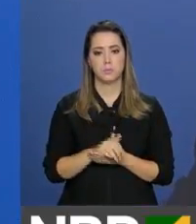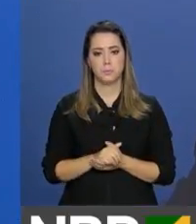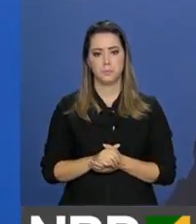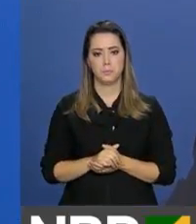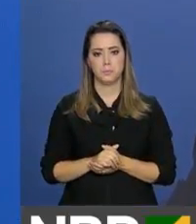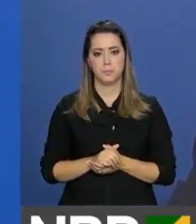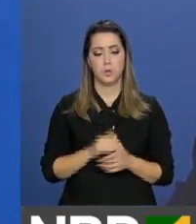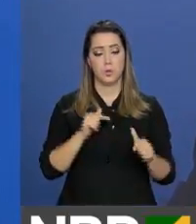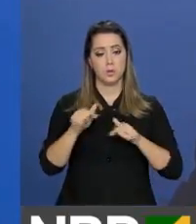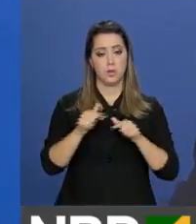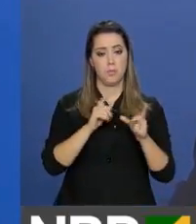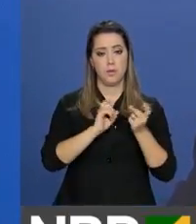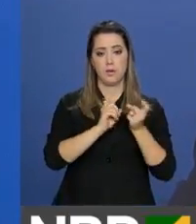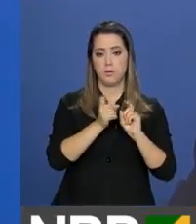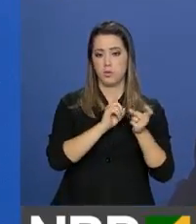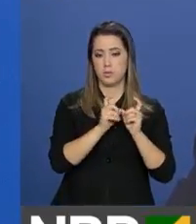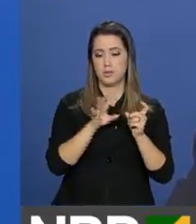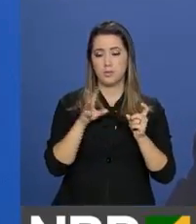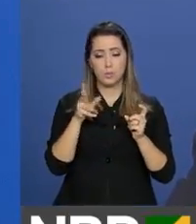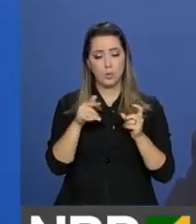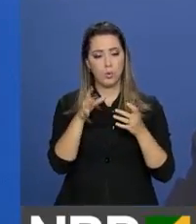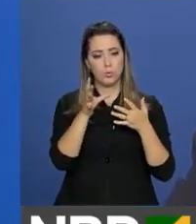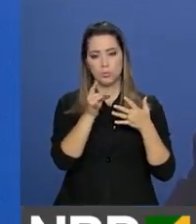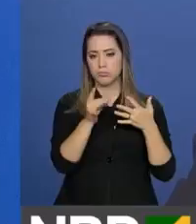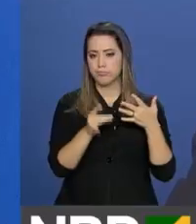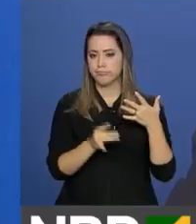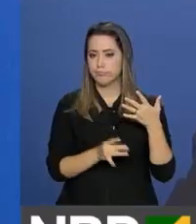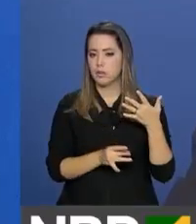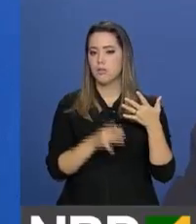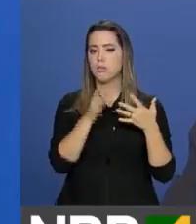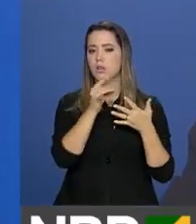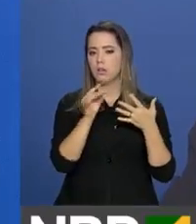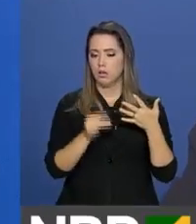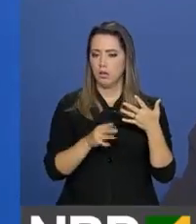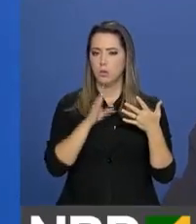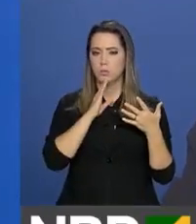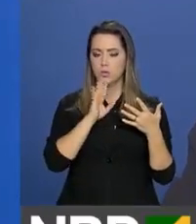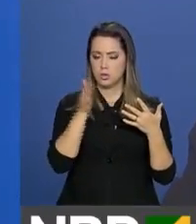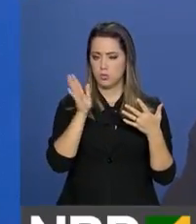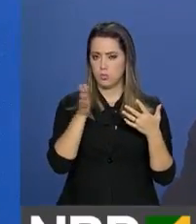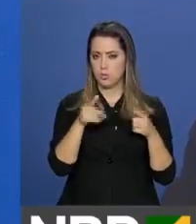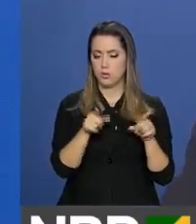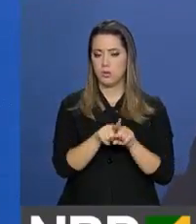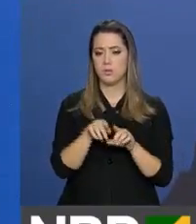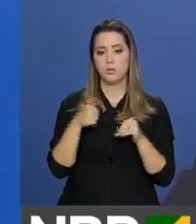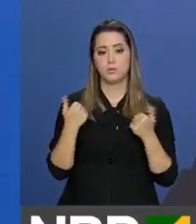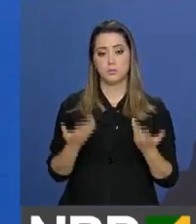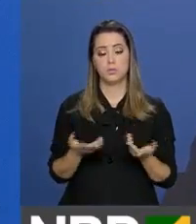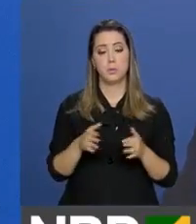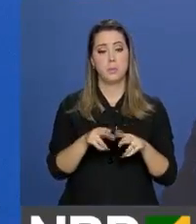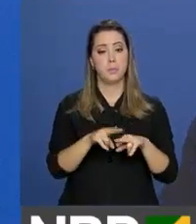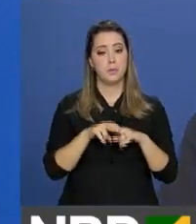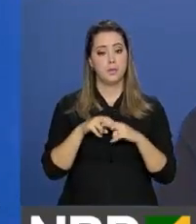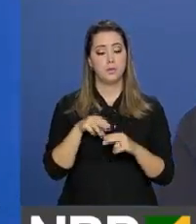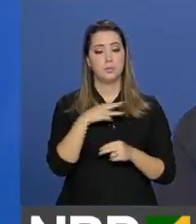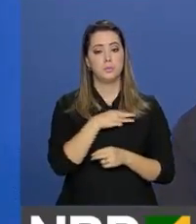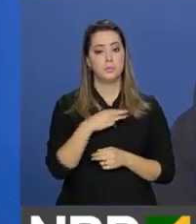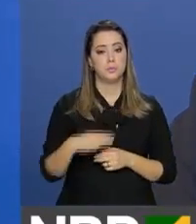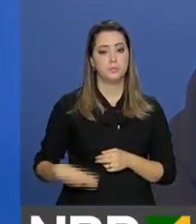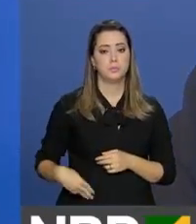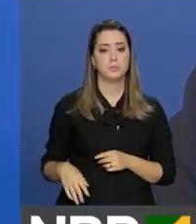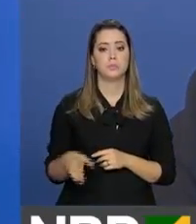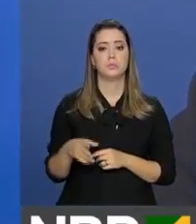esses atos administrativos todos que foram praticados naturalmente pelo ministro Helder,